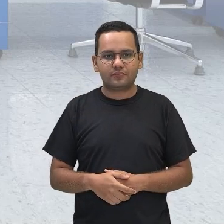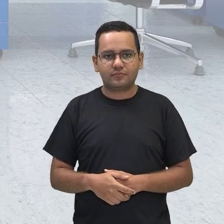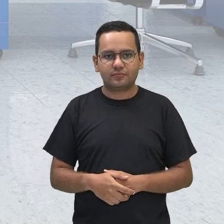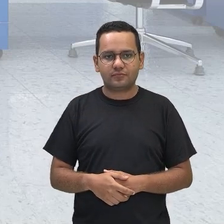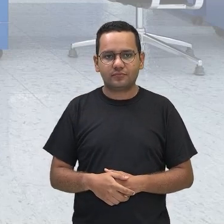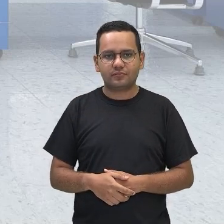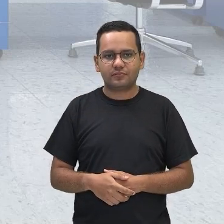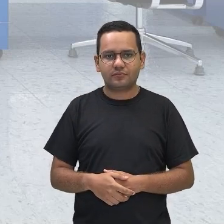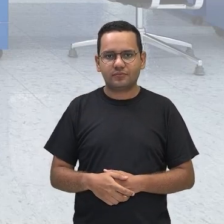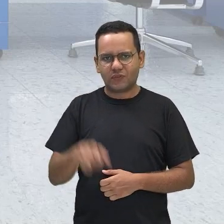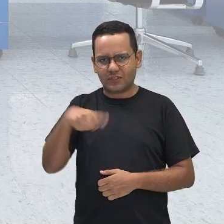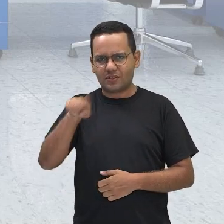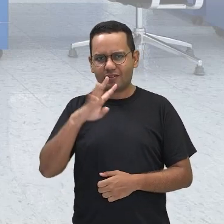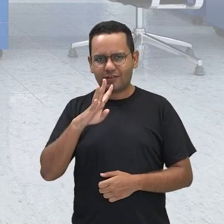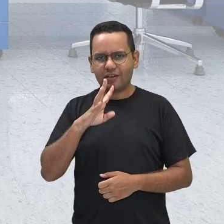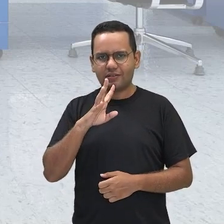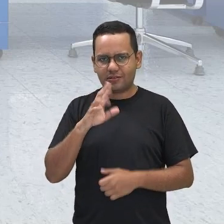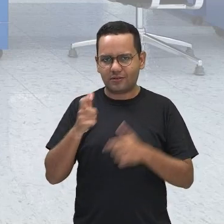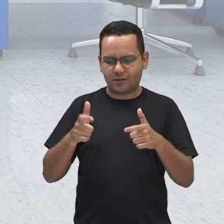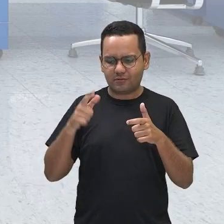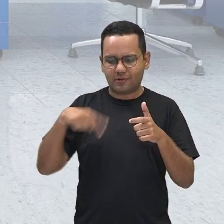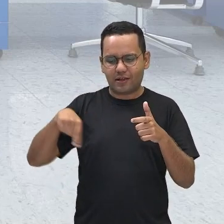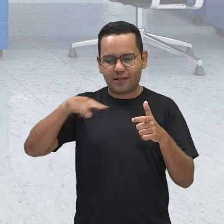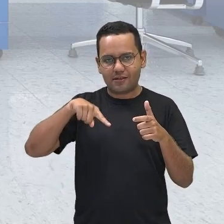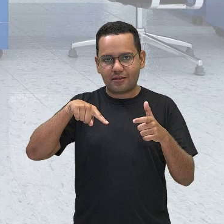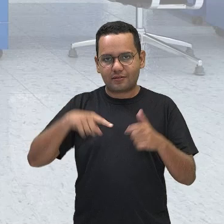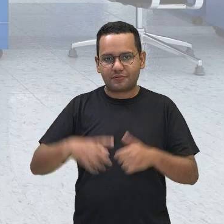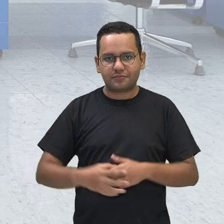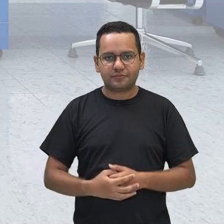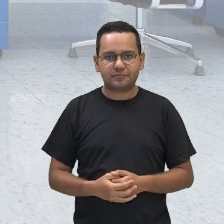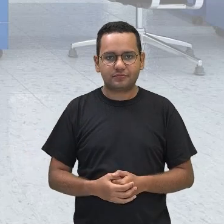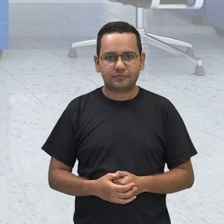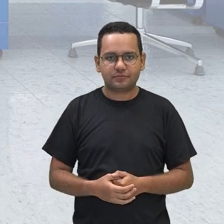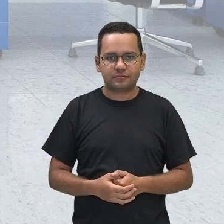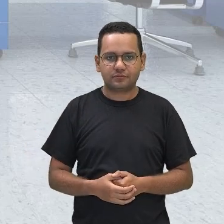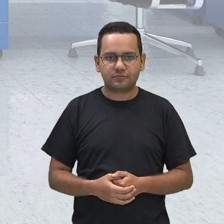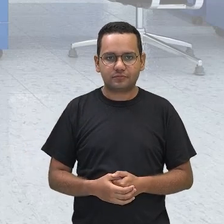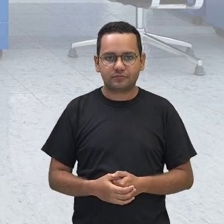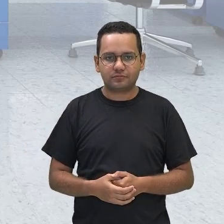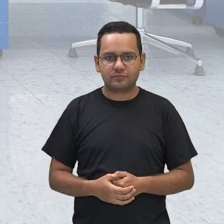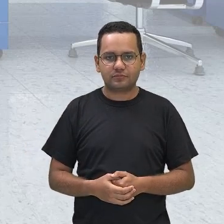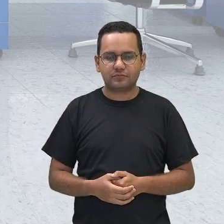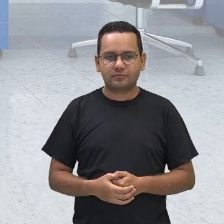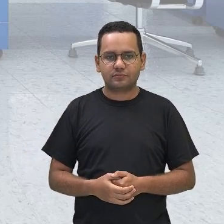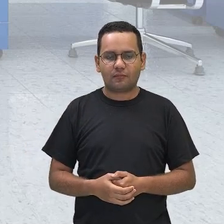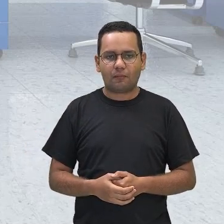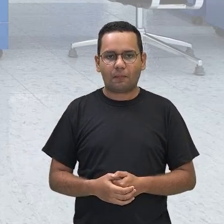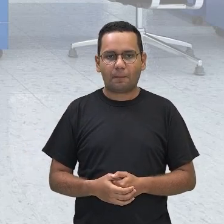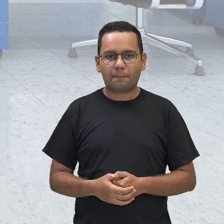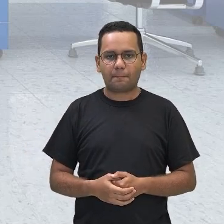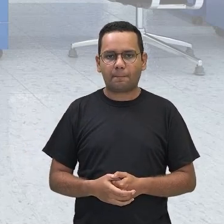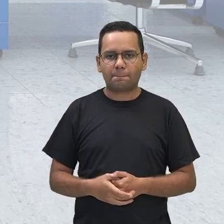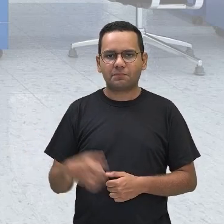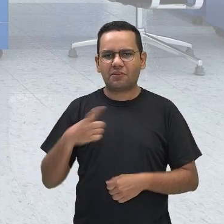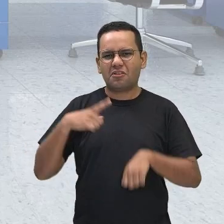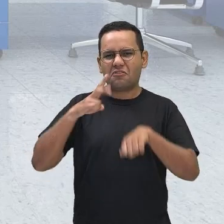conseguem reconhecer o que é isso? Temos aqui vidraria, temos